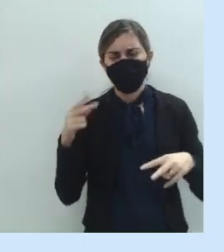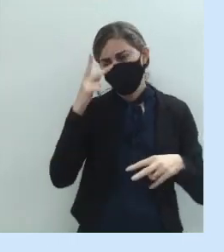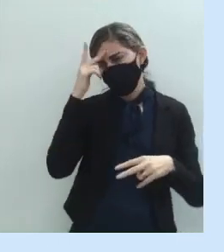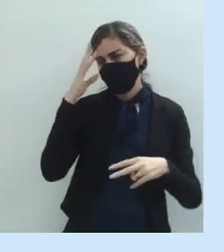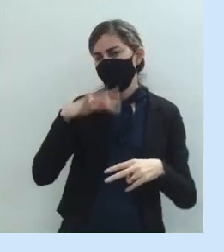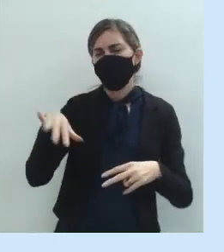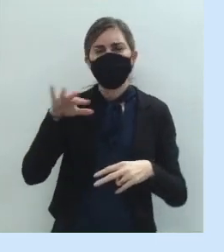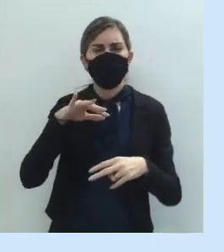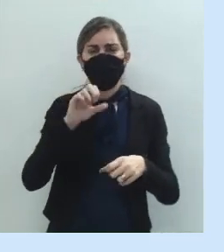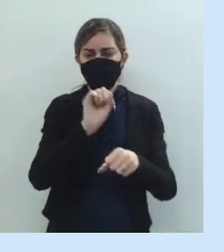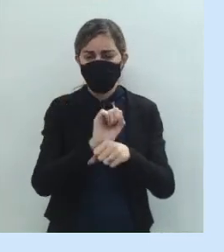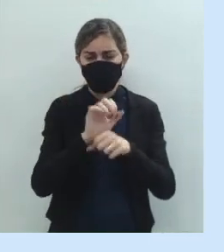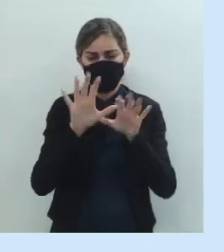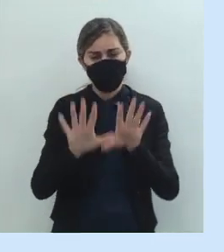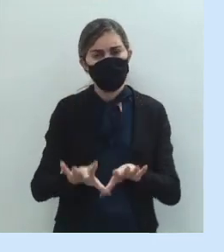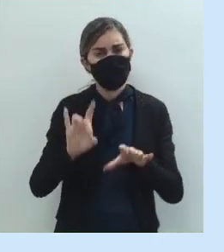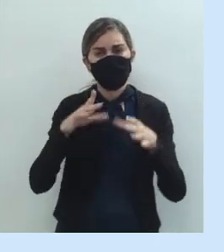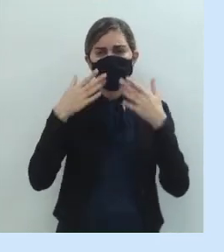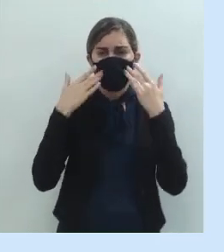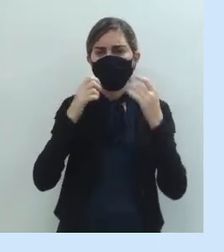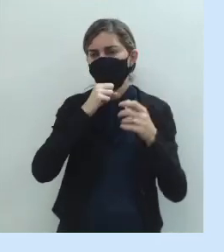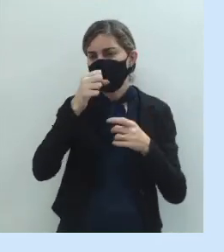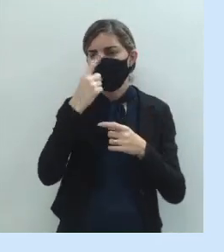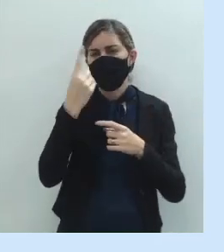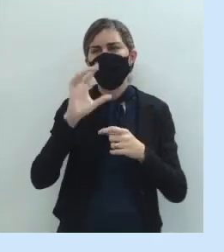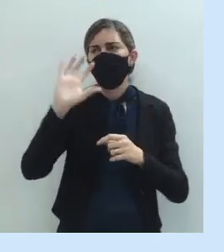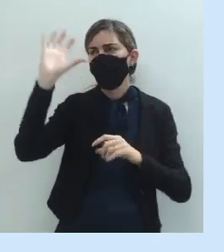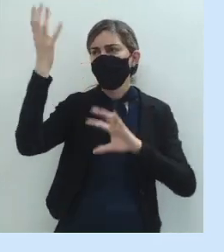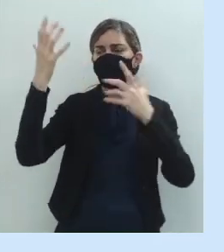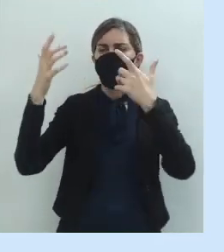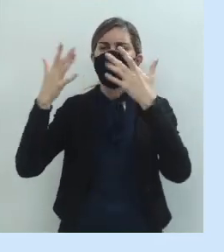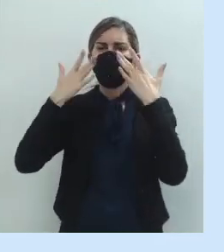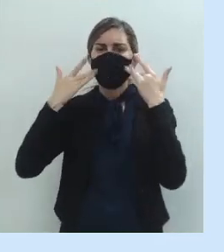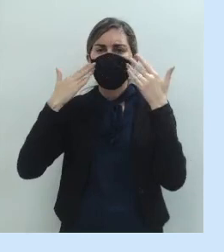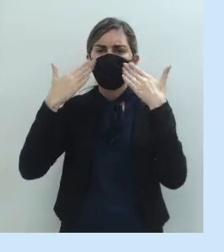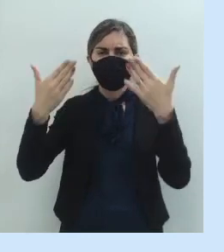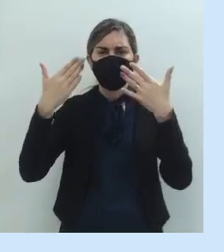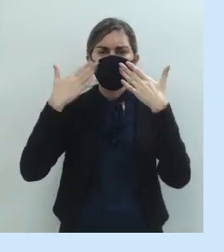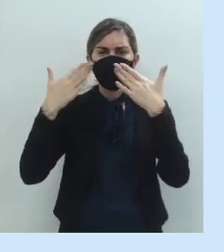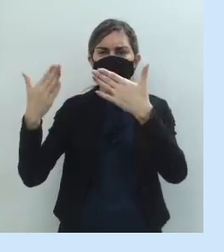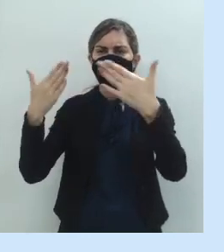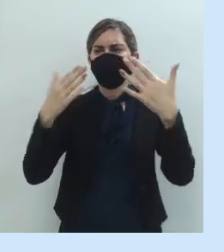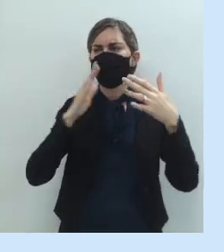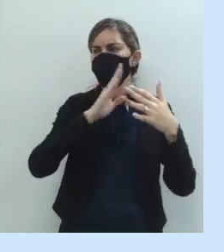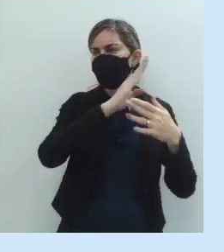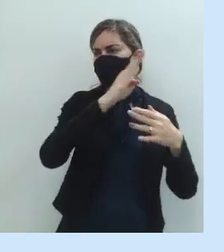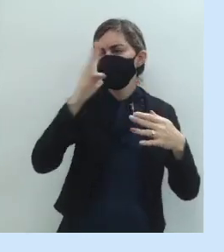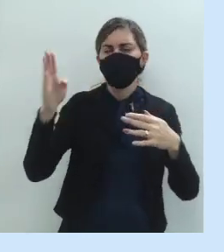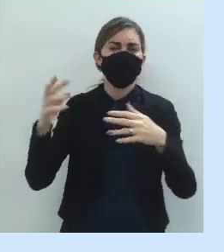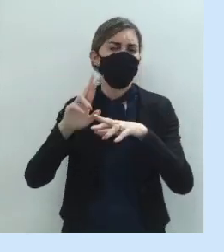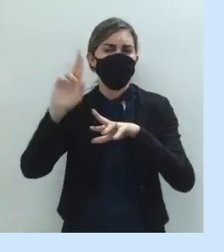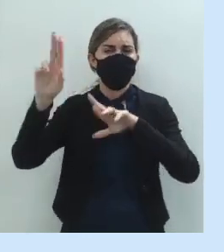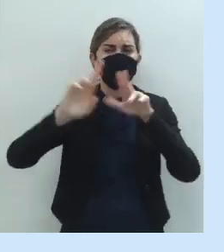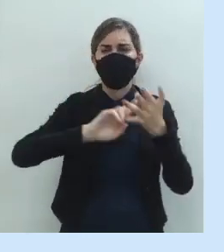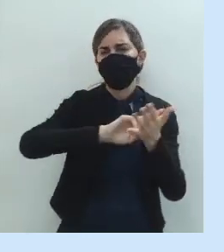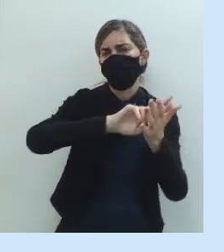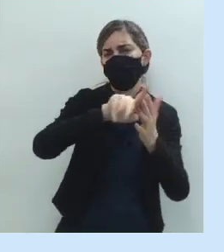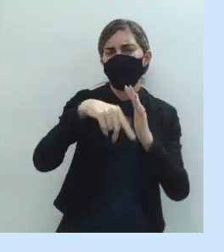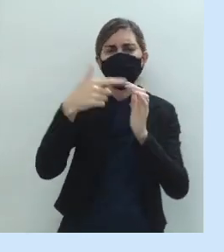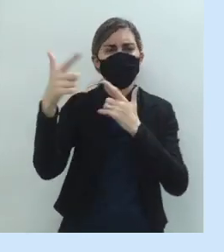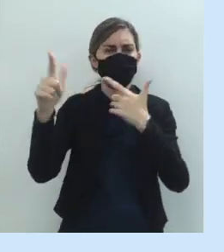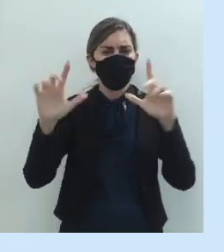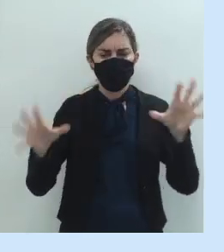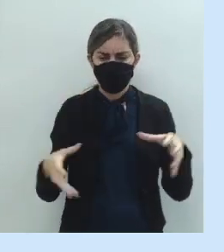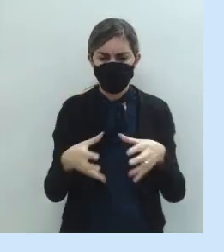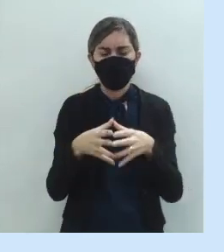não se restringiu a apenas um show. Aconteceram várias outras apresentações, e essas apresentações, esse show coletivo,